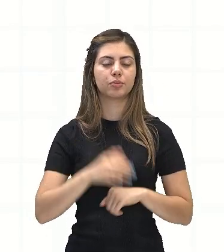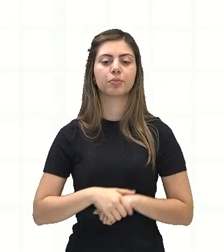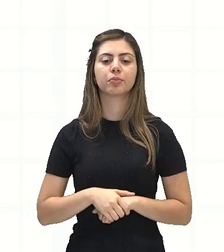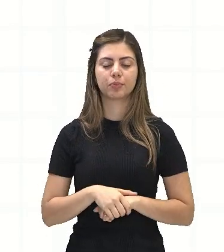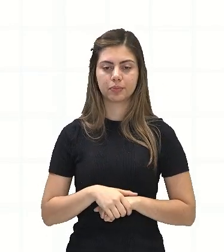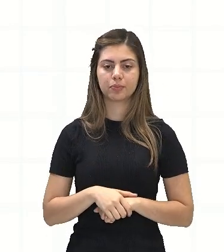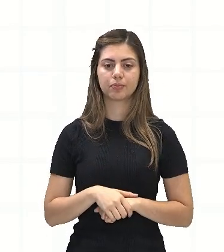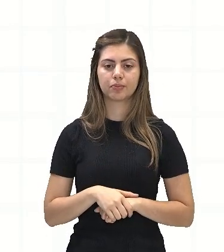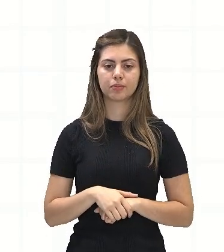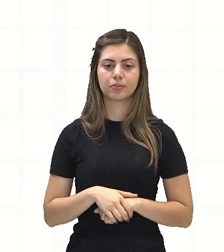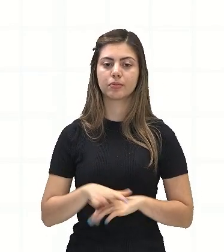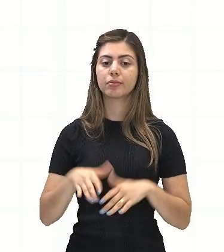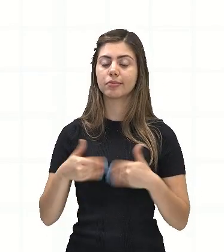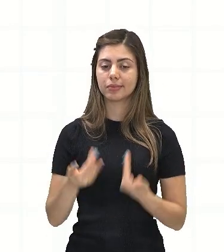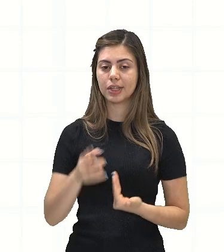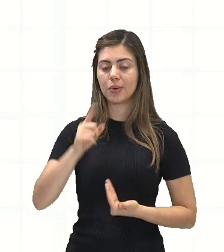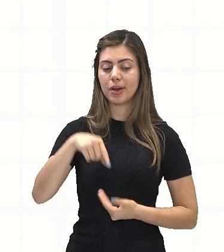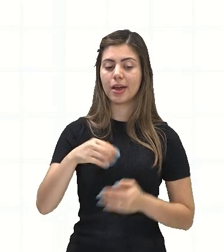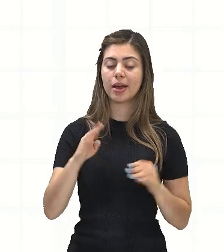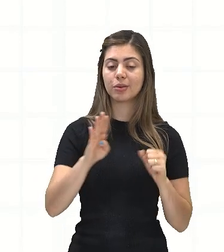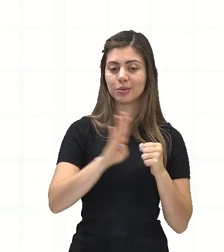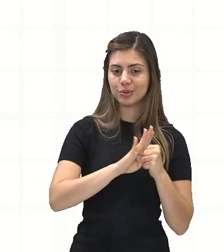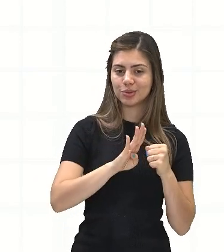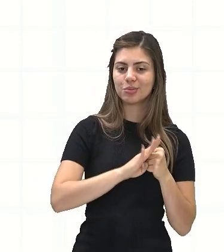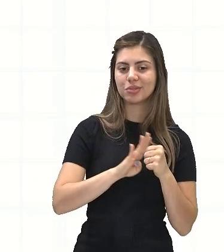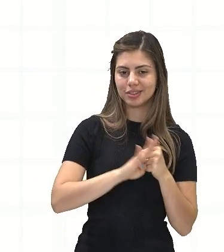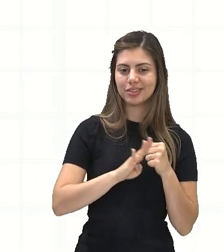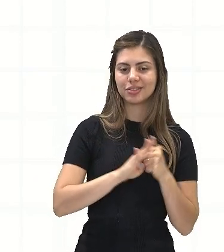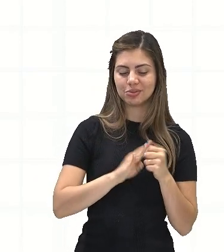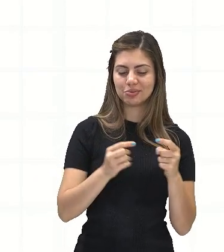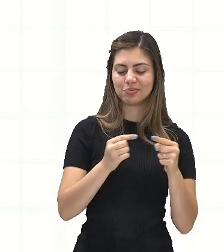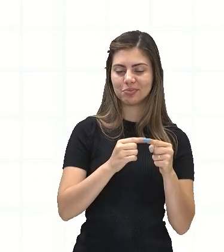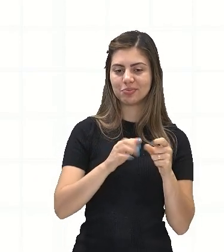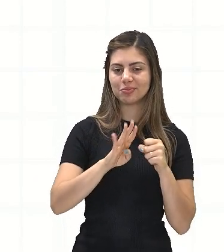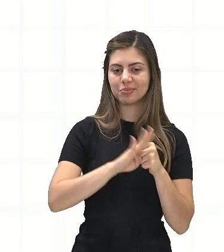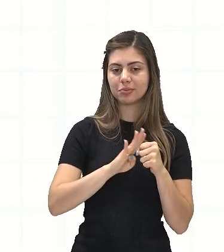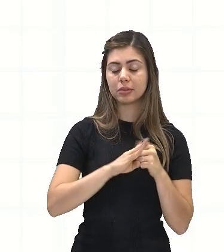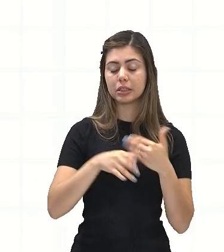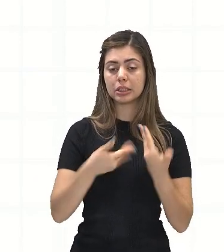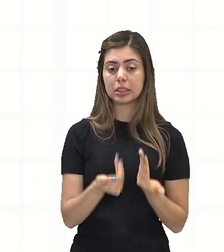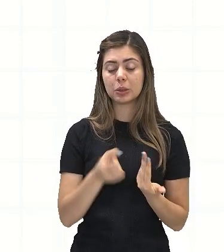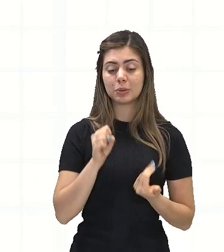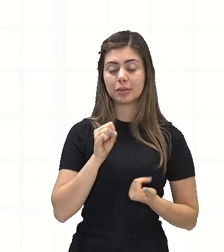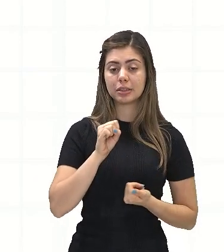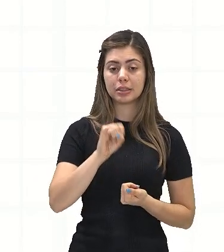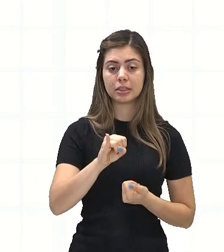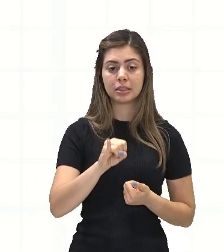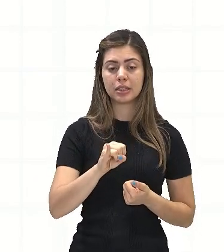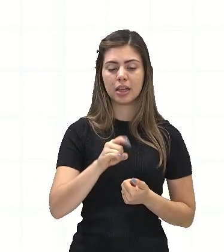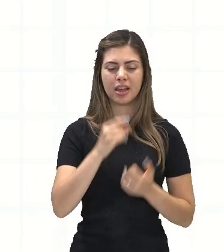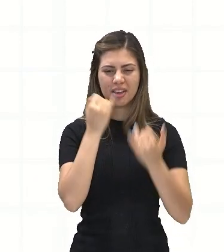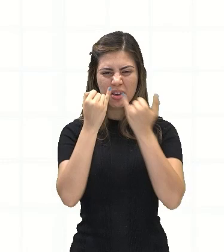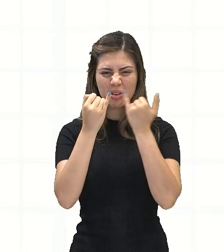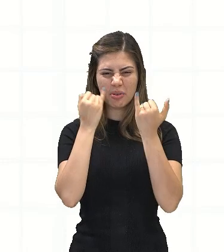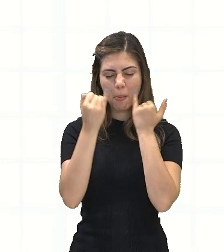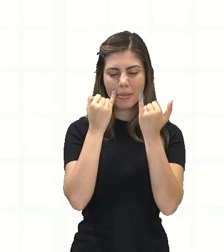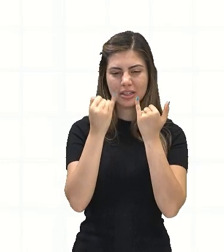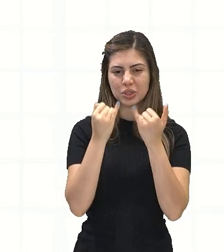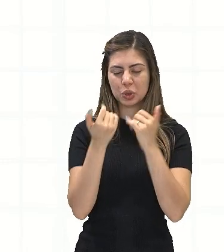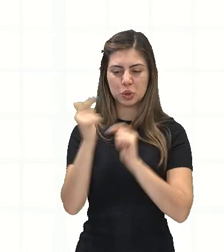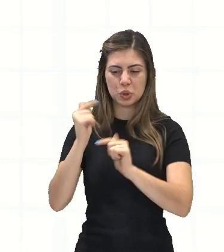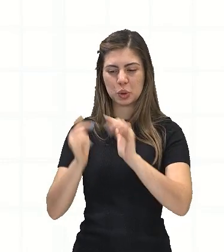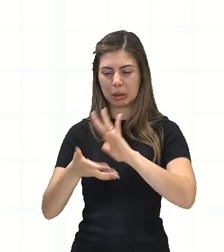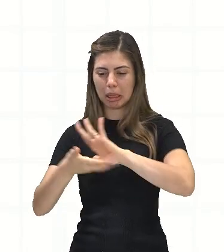toa, ela é um substantivo também. Então, se eu tirasse todas essas informações que tem no meu sujeito, todas